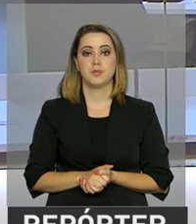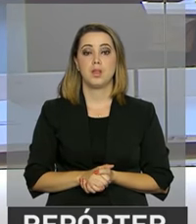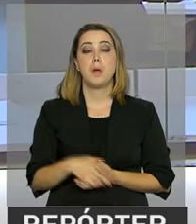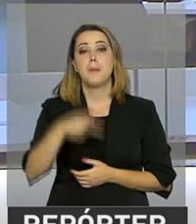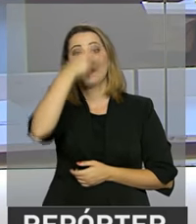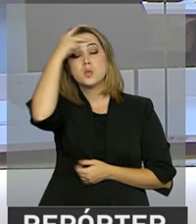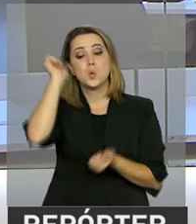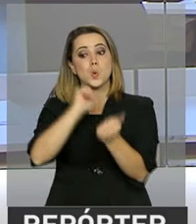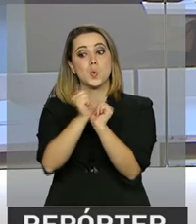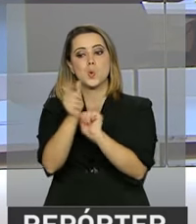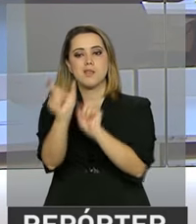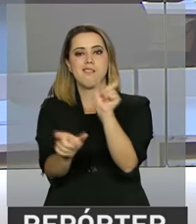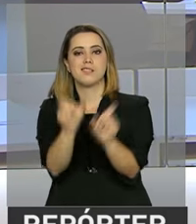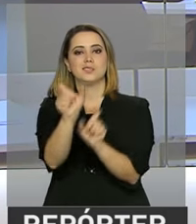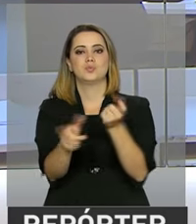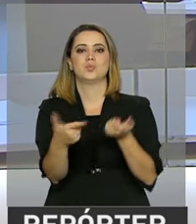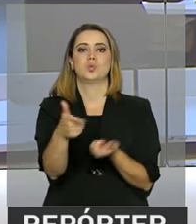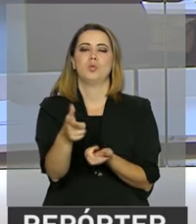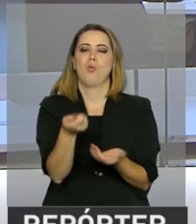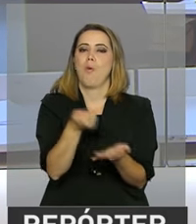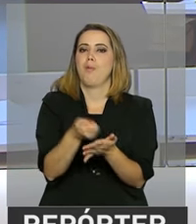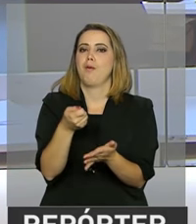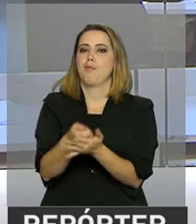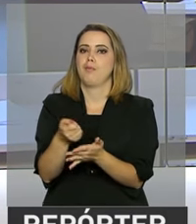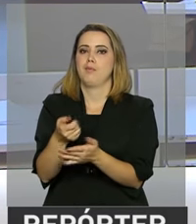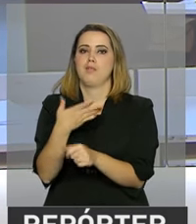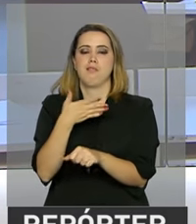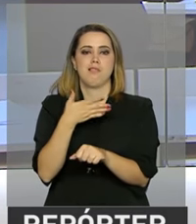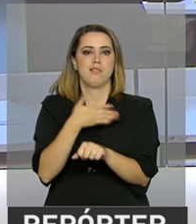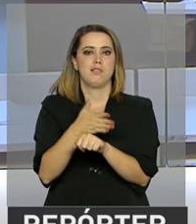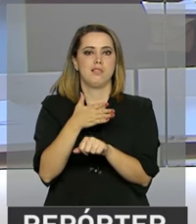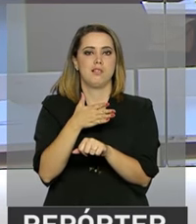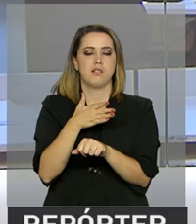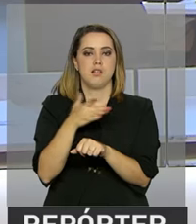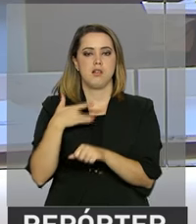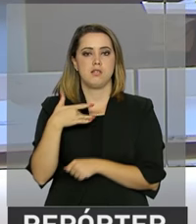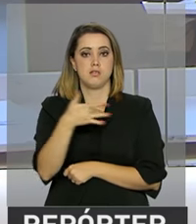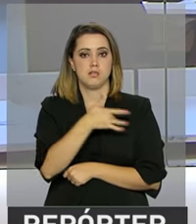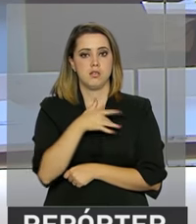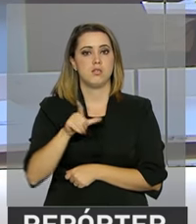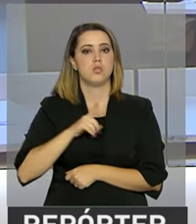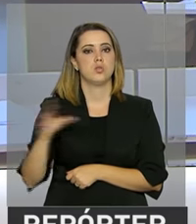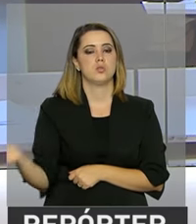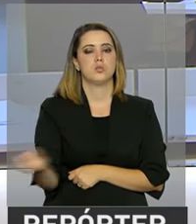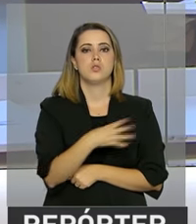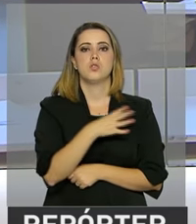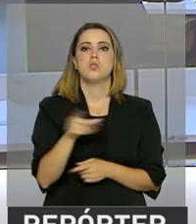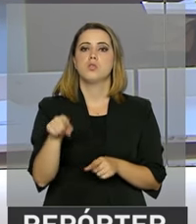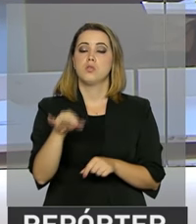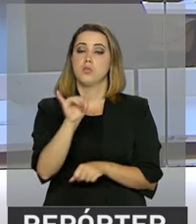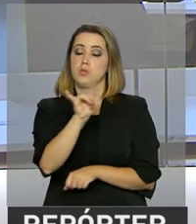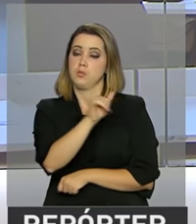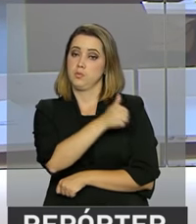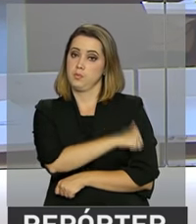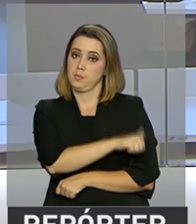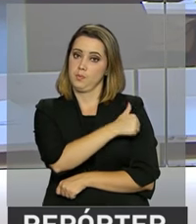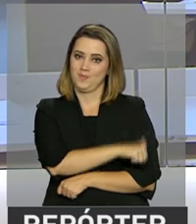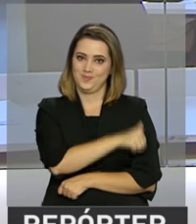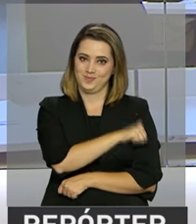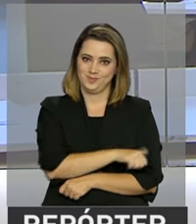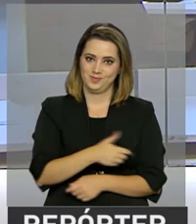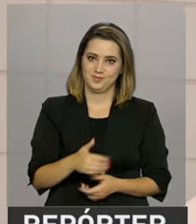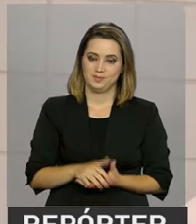Esportistas de todo o país que não têm condições de pagar por um tratamento médico de qualidade ganharam uma nova opção na capital